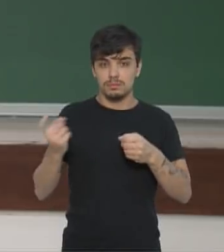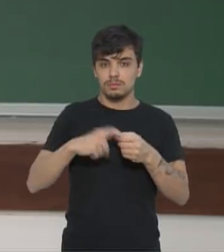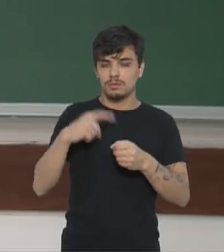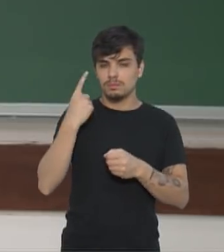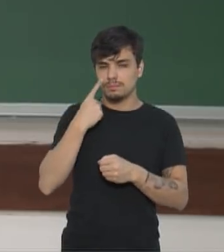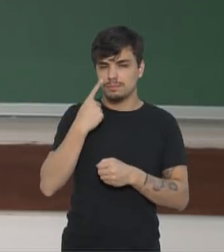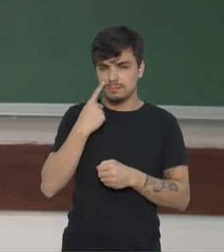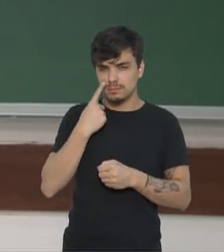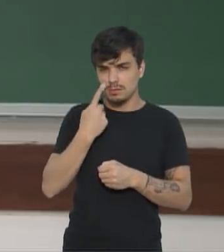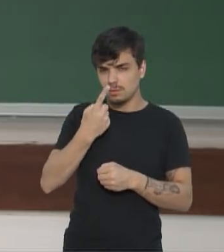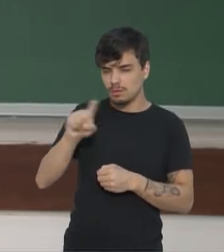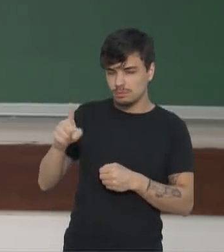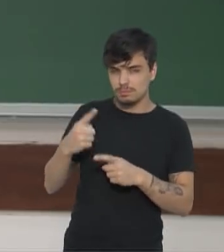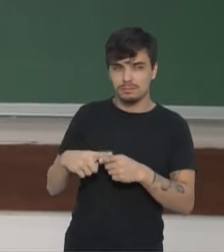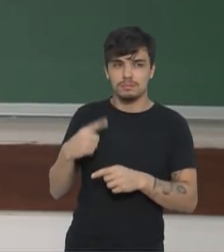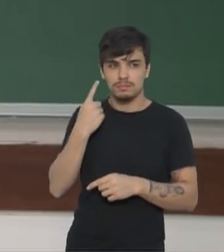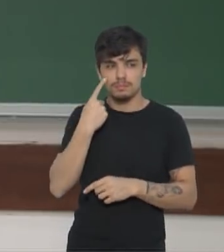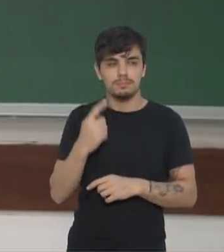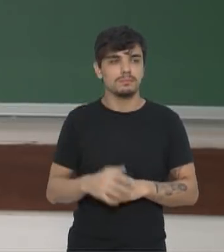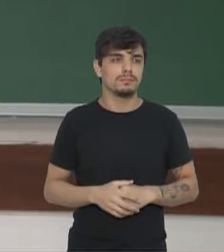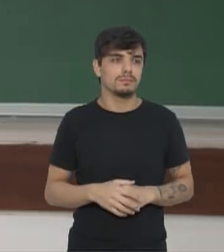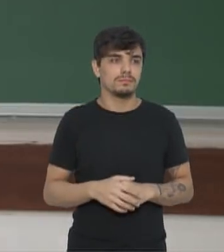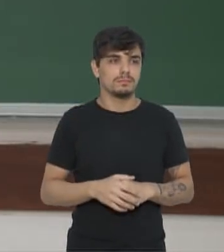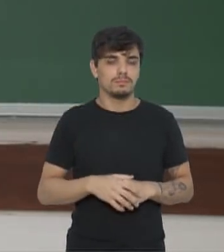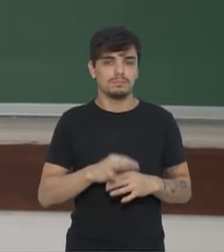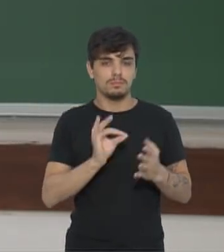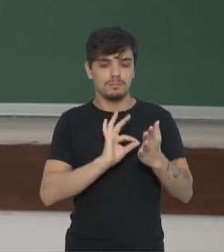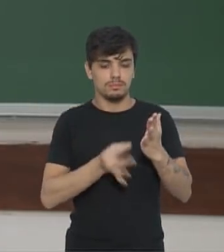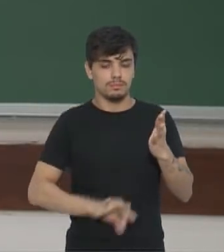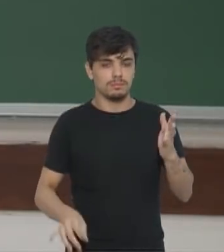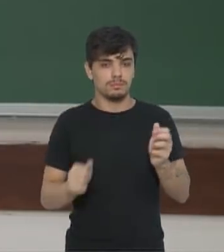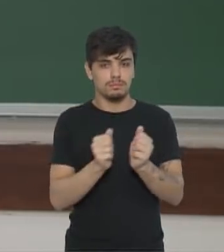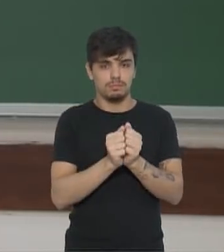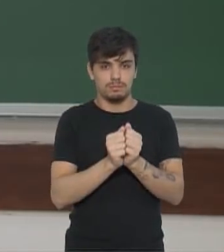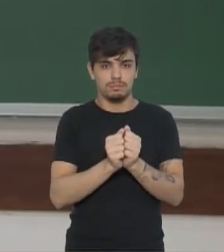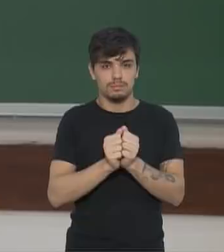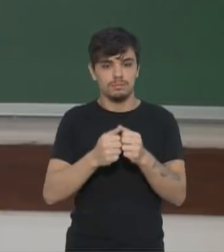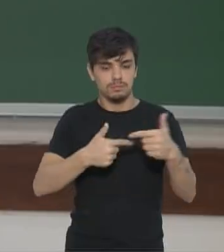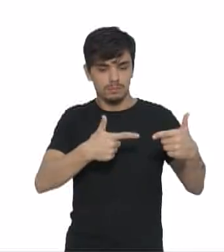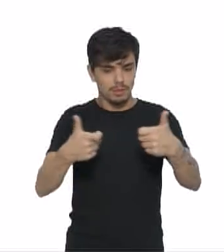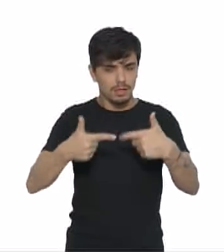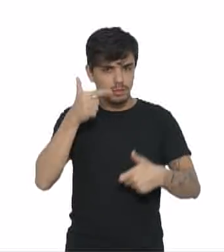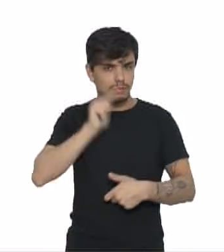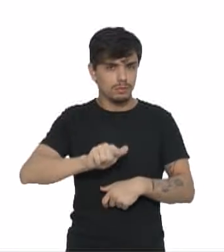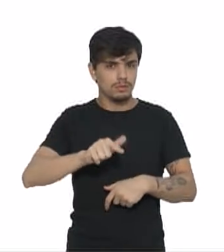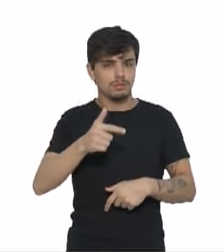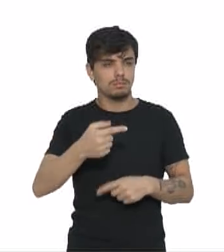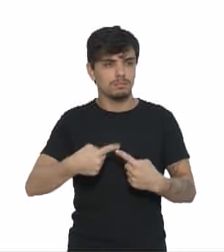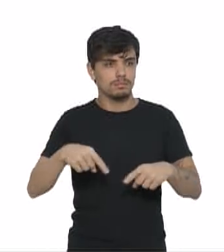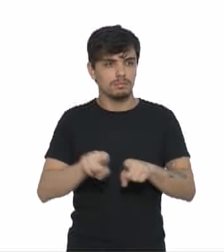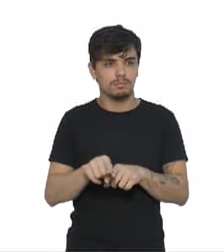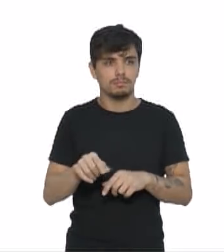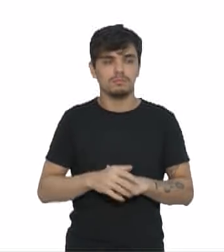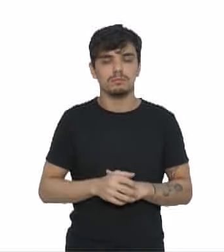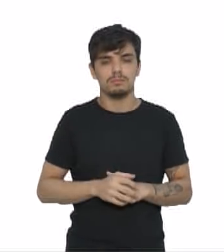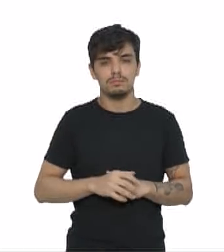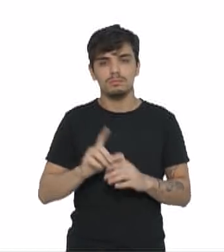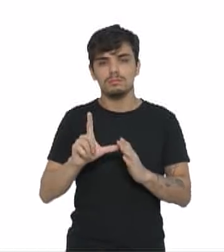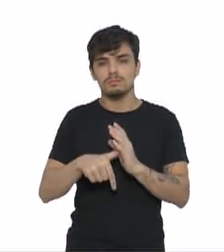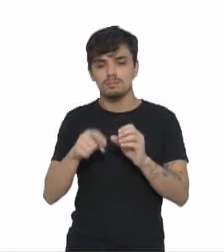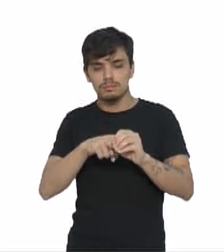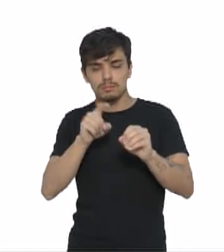Voltei, e agora pela última vez. Vamos corrigir junto com vocês Guerra de Reconquista. Após a independência do Condado de